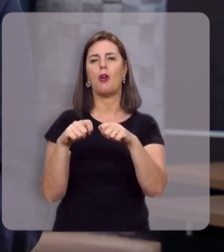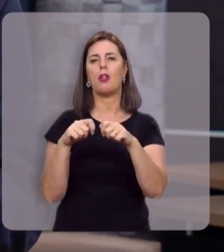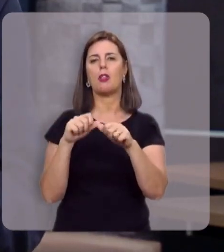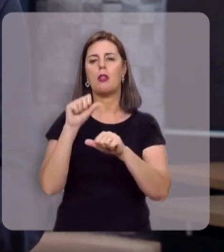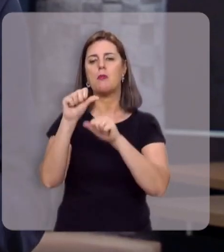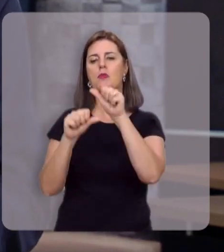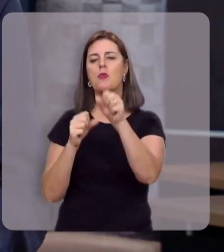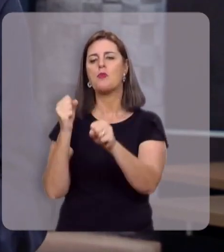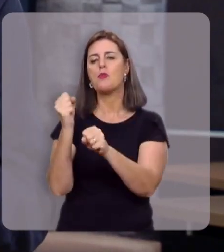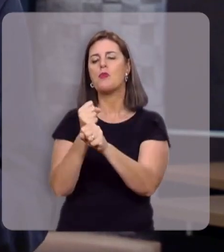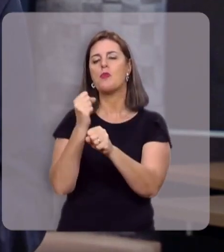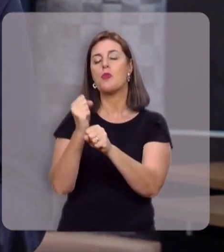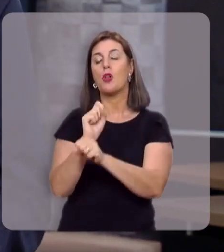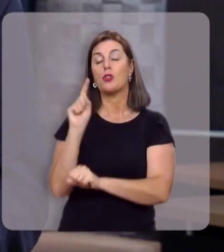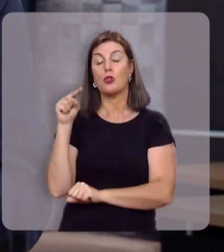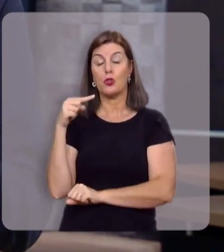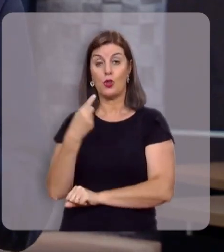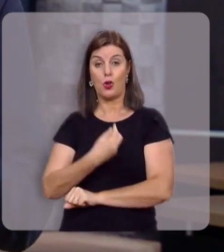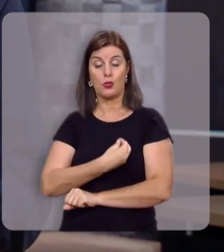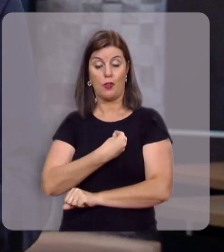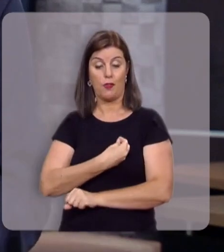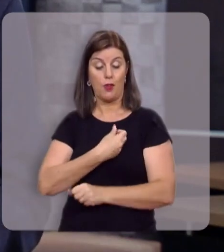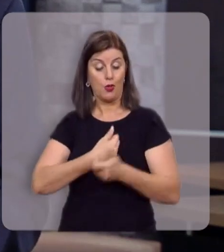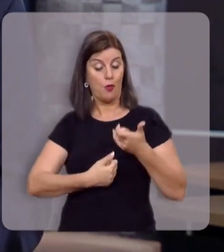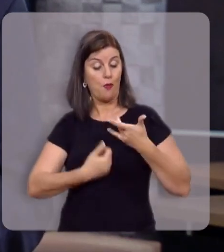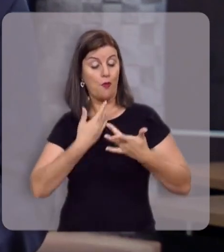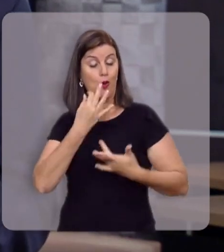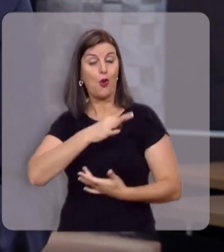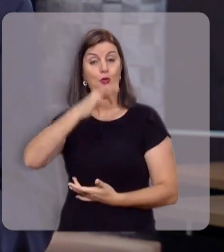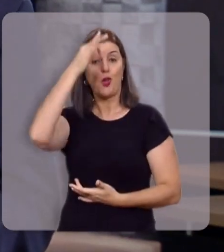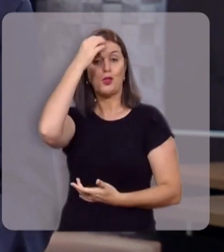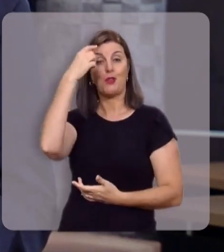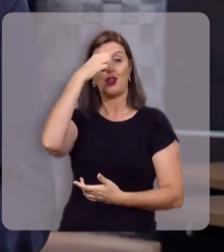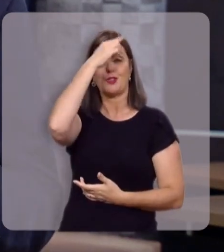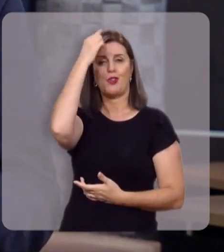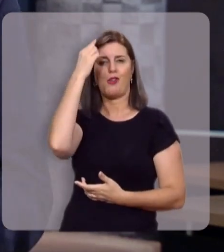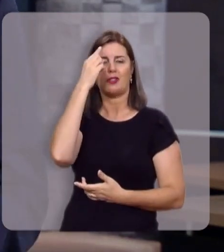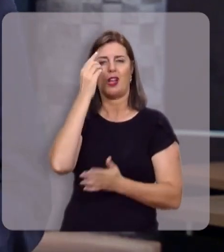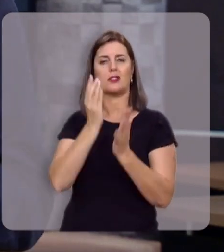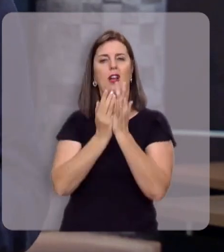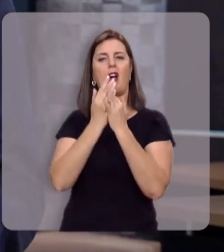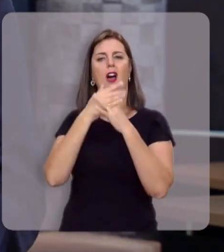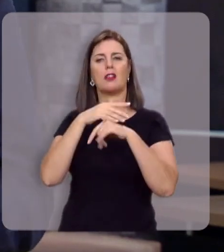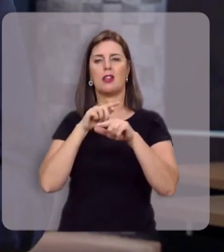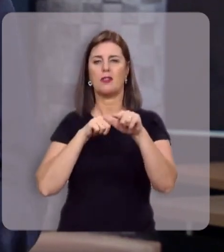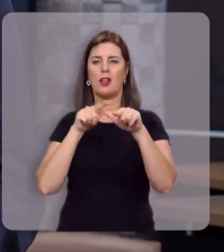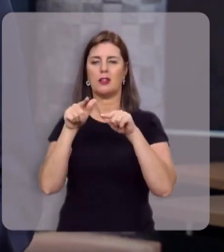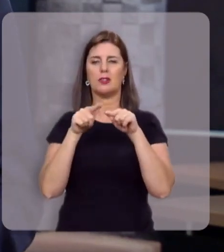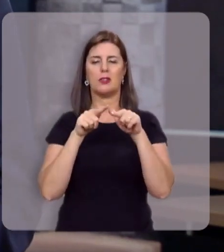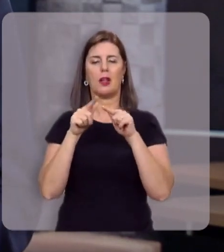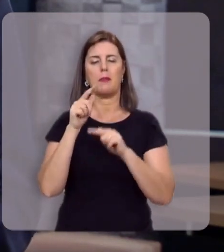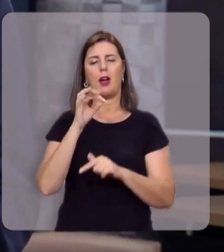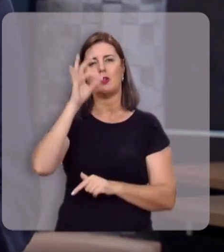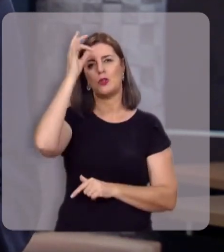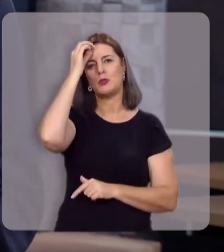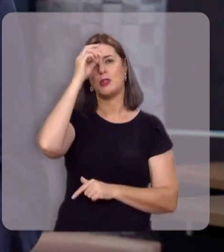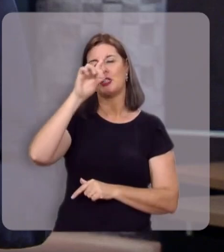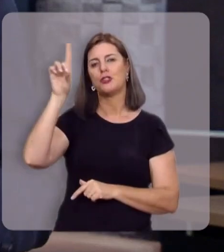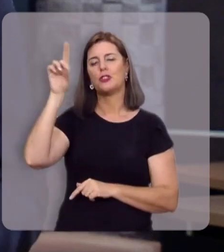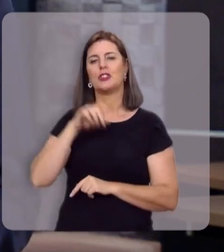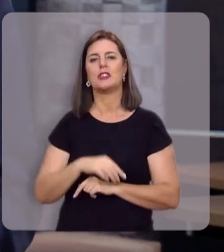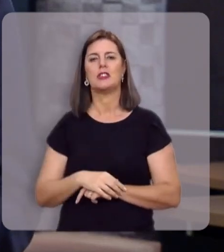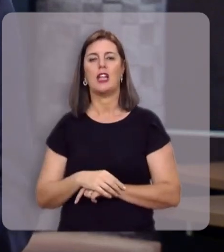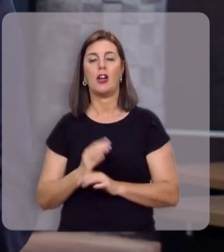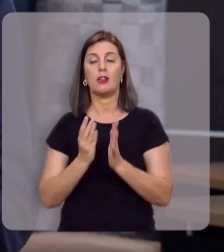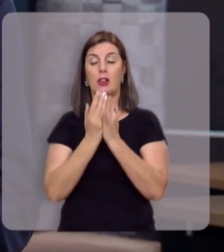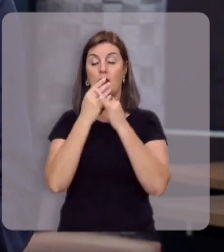de restaurar em nós o fervor espiritual por meio da ação do Santo Espírito de Deus,